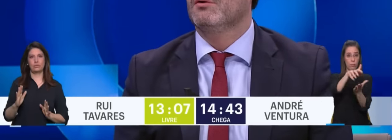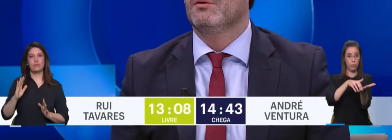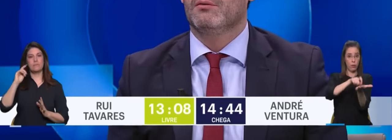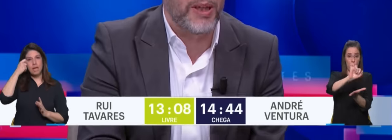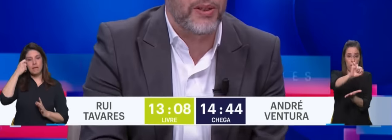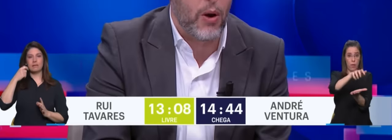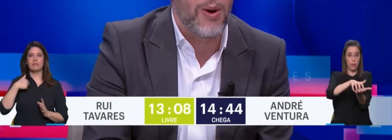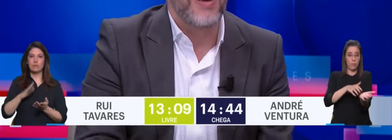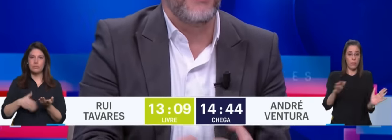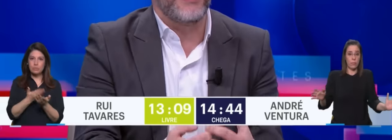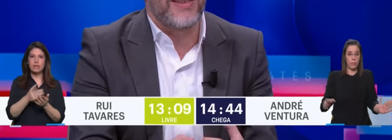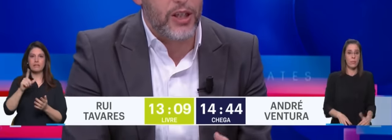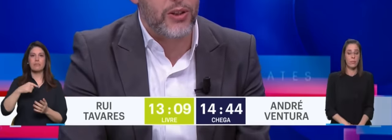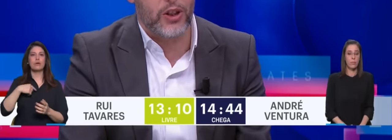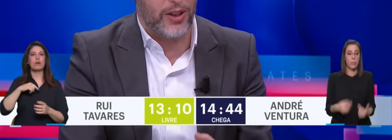venezuel